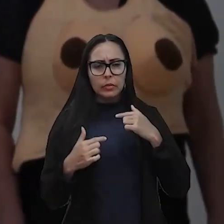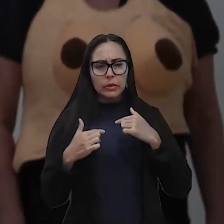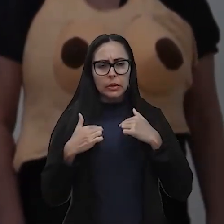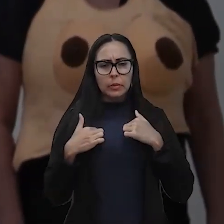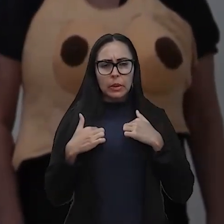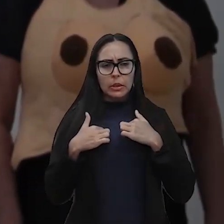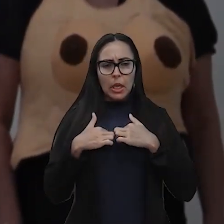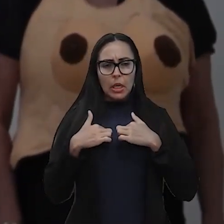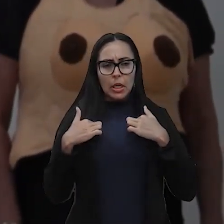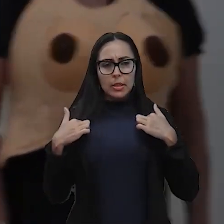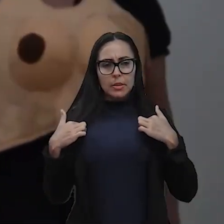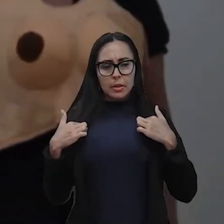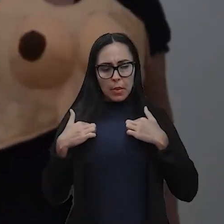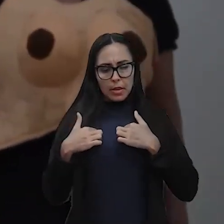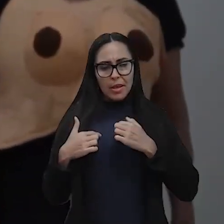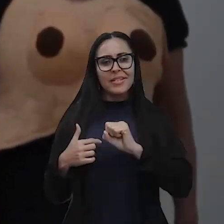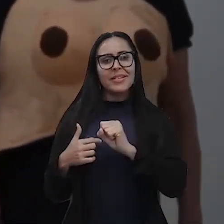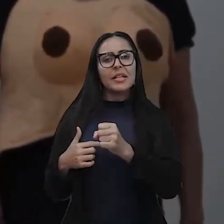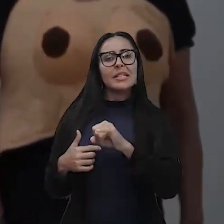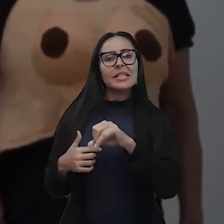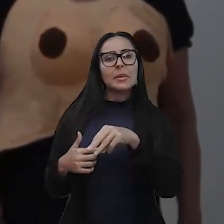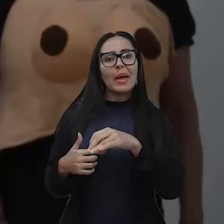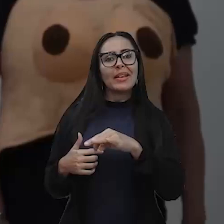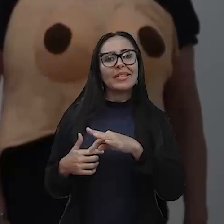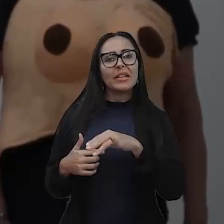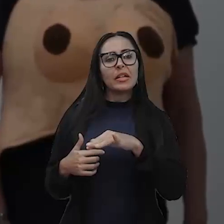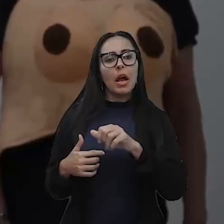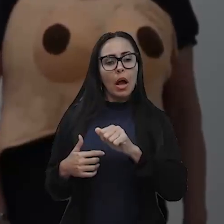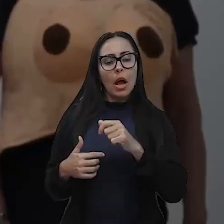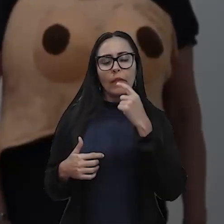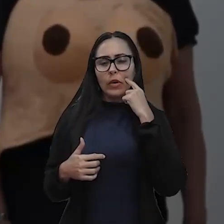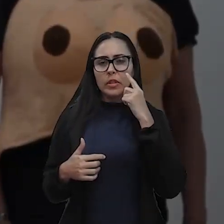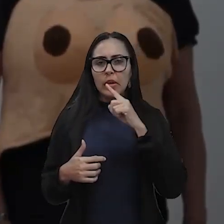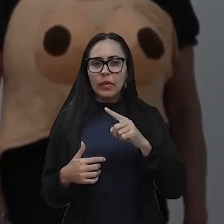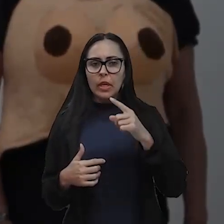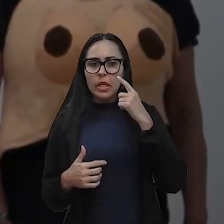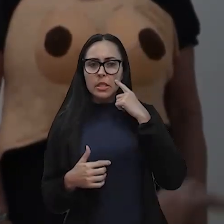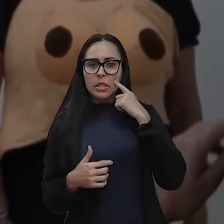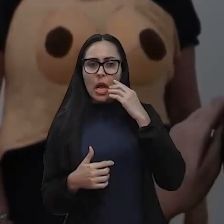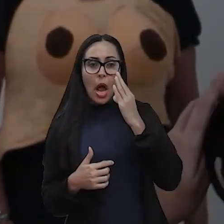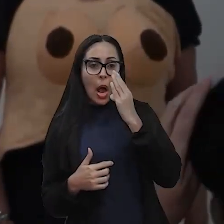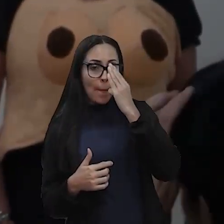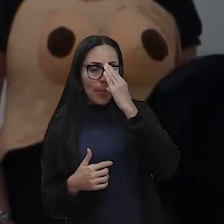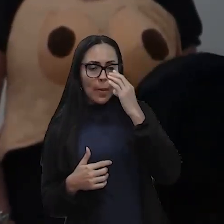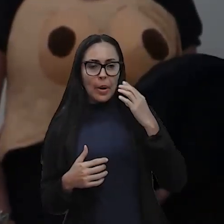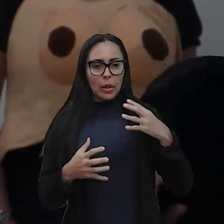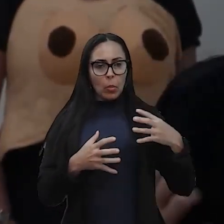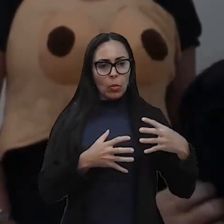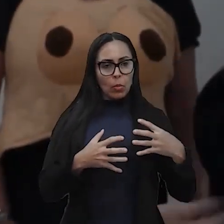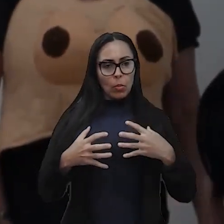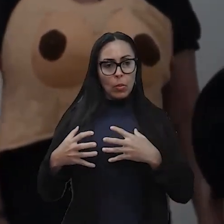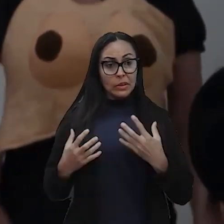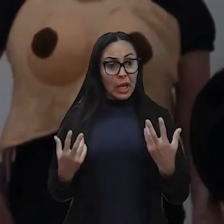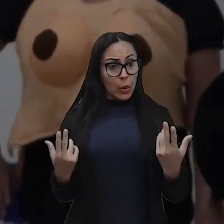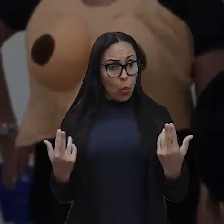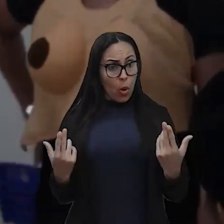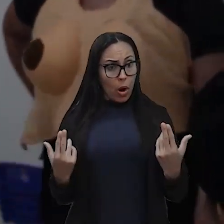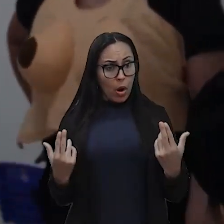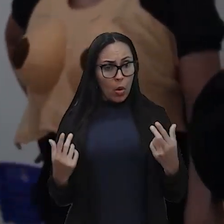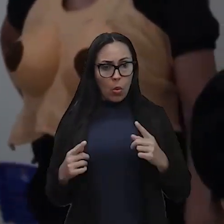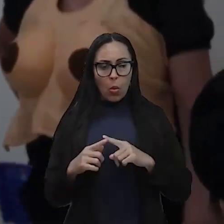simetria. O que é a simetria? Para estar vendo se uma mama está do mesmo tamanho da outra, ou se ela está muito